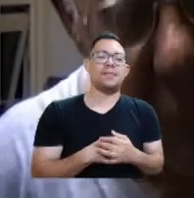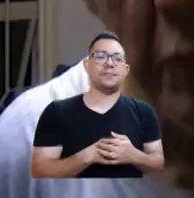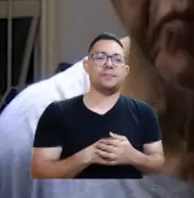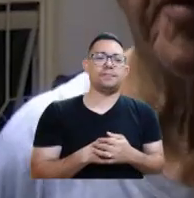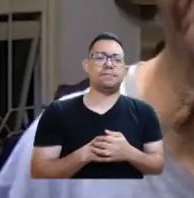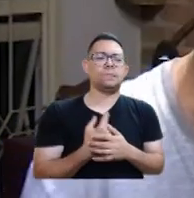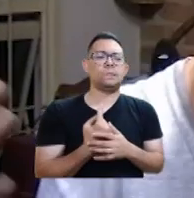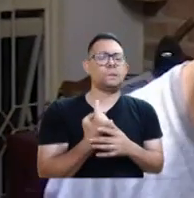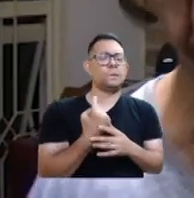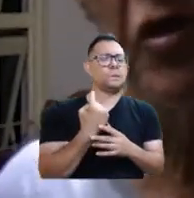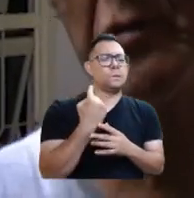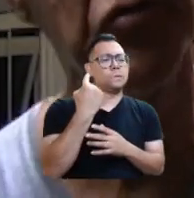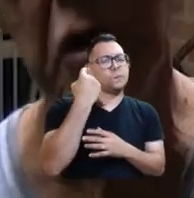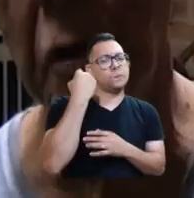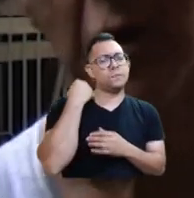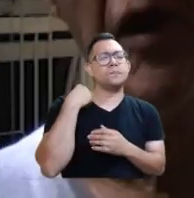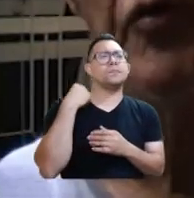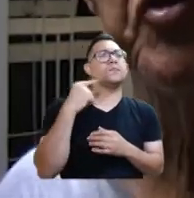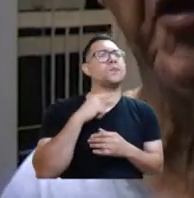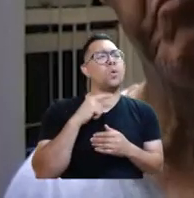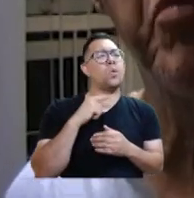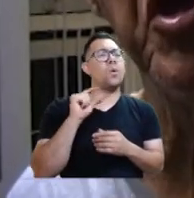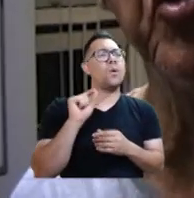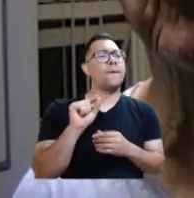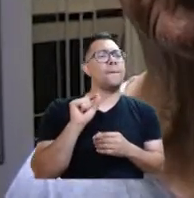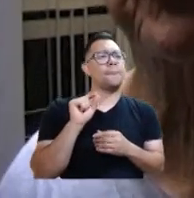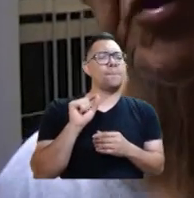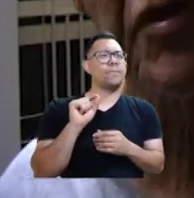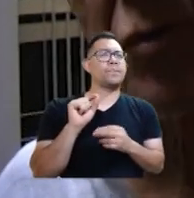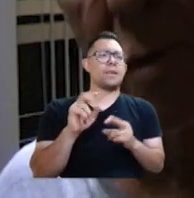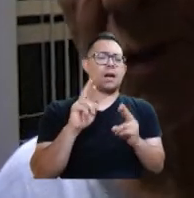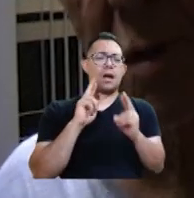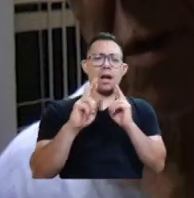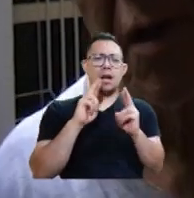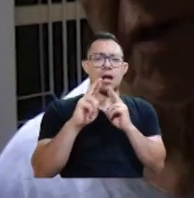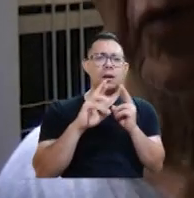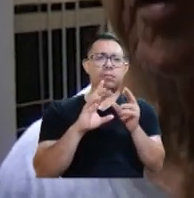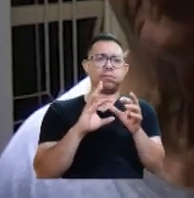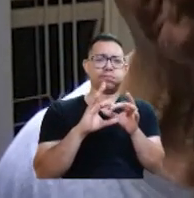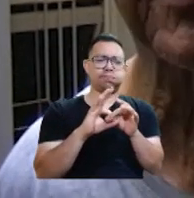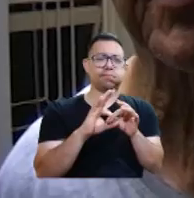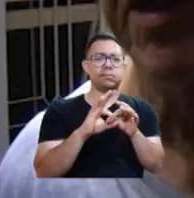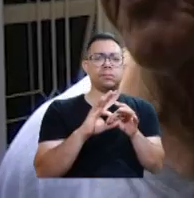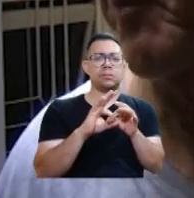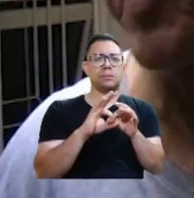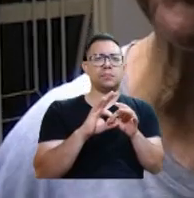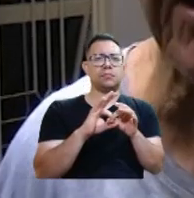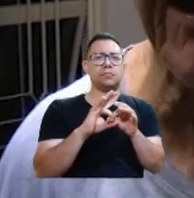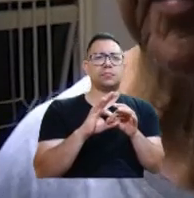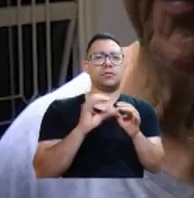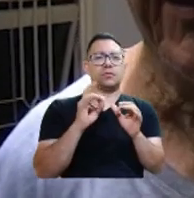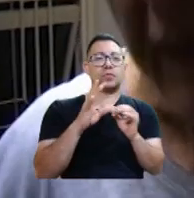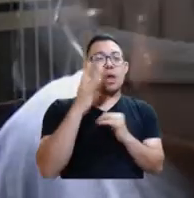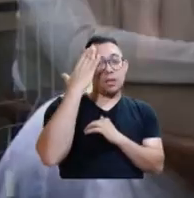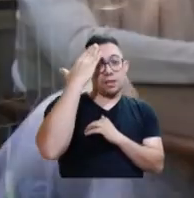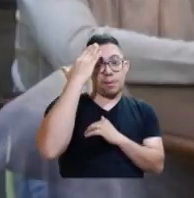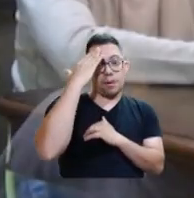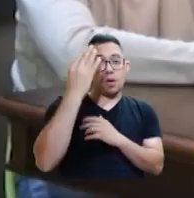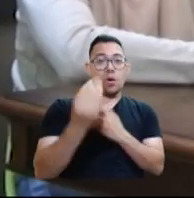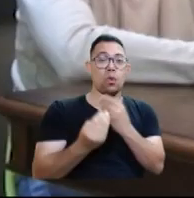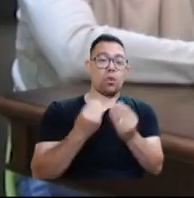fizeram uma gramofone. E no início montaram uma gramofone. E a minha relação sempre foi total. Para você